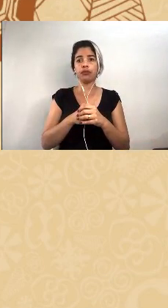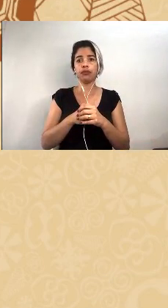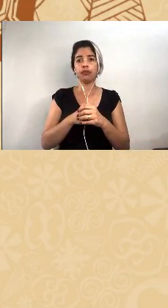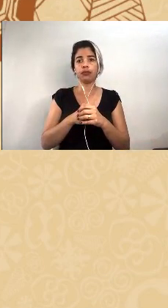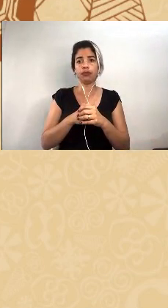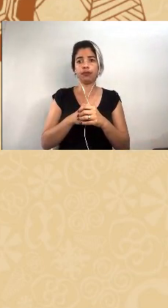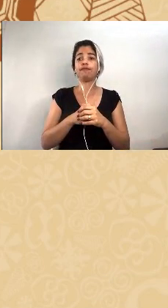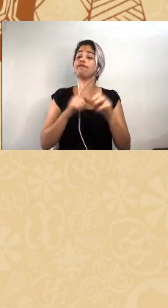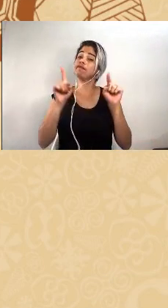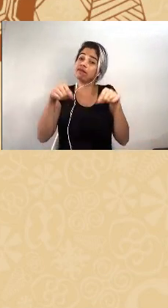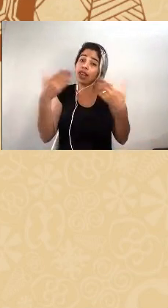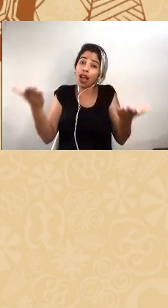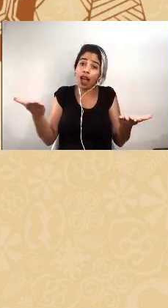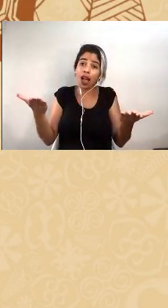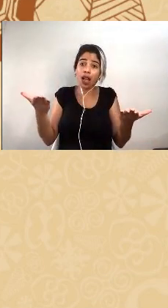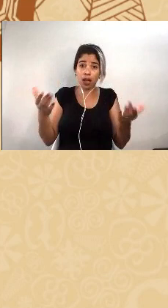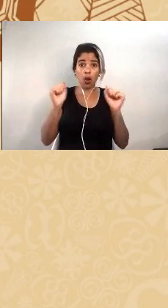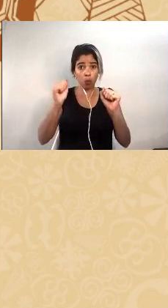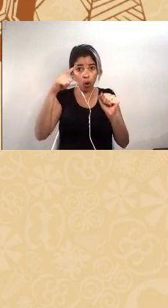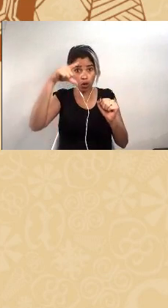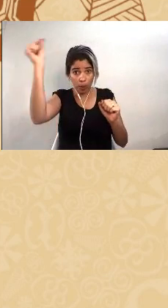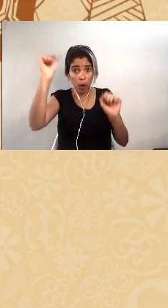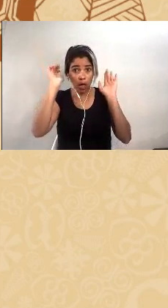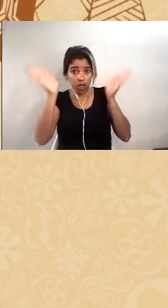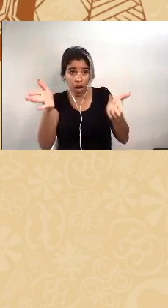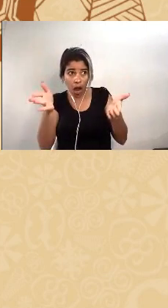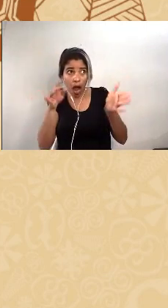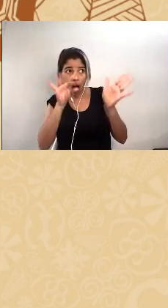É isso. E aí, não vou deixar embora, não?